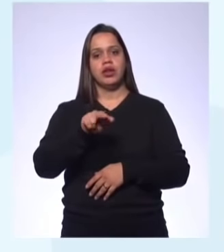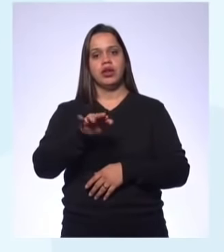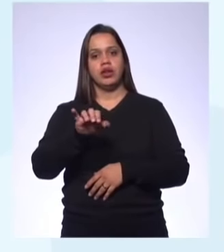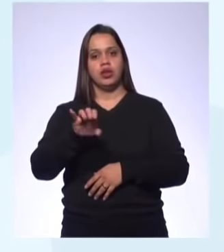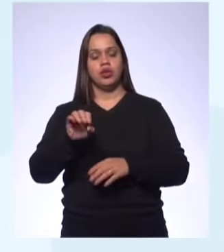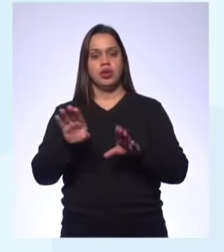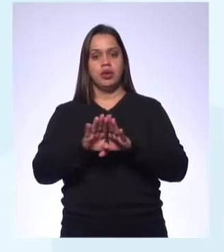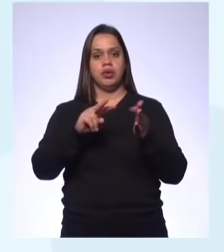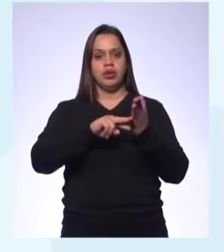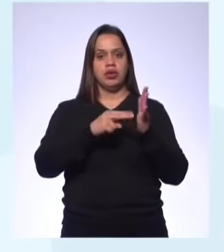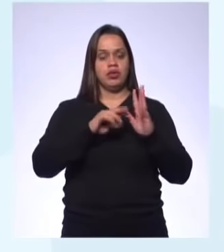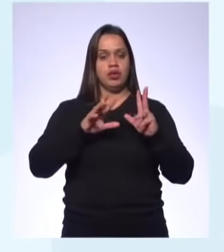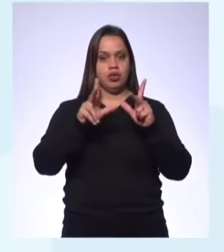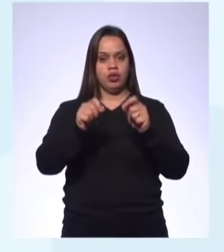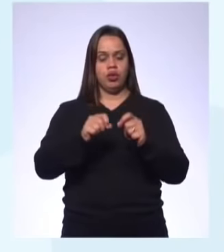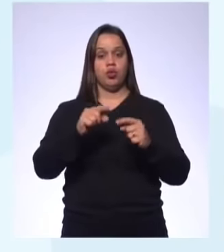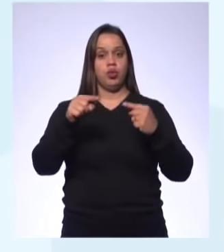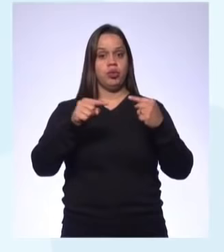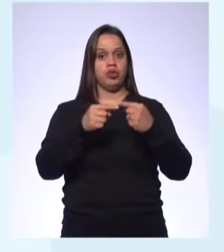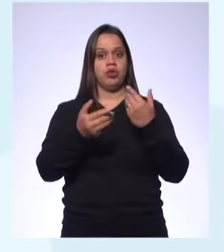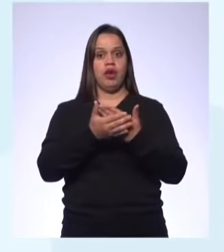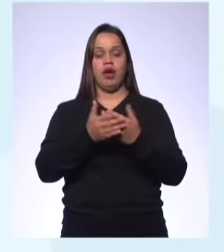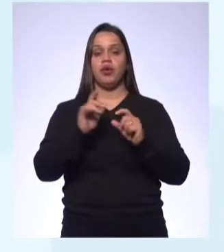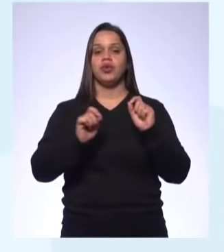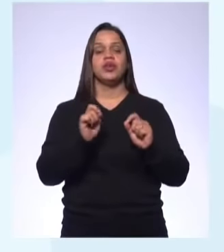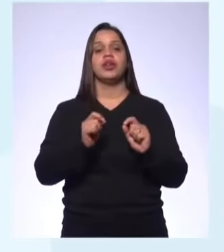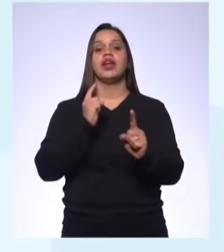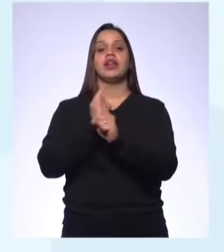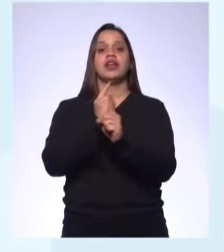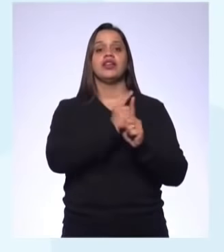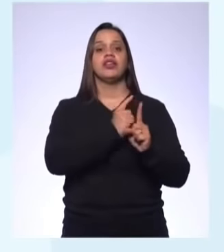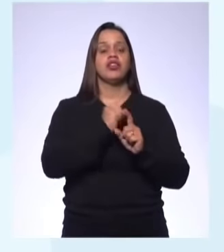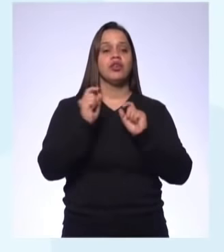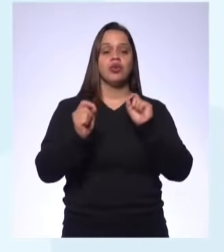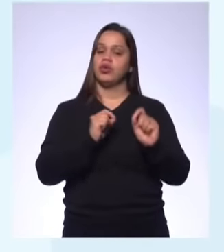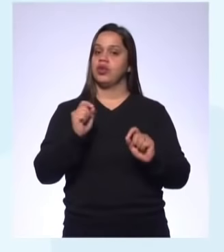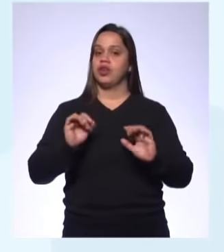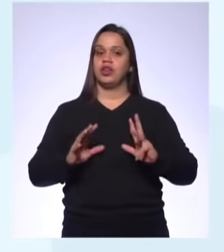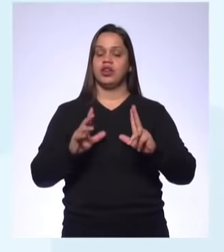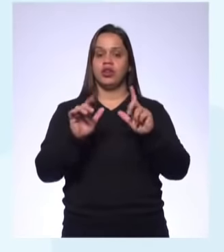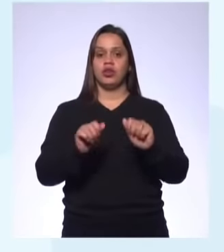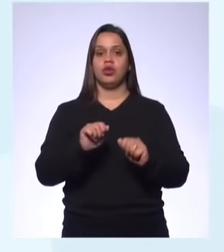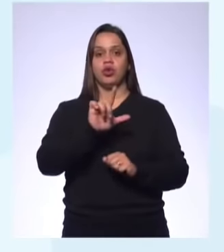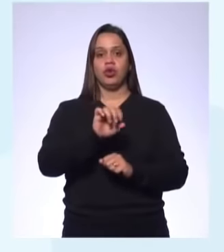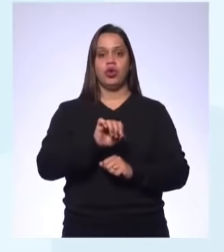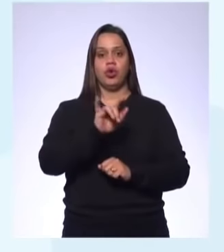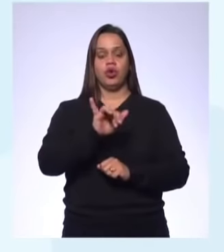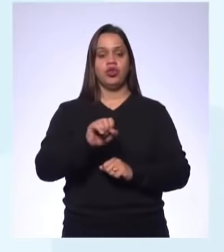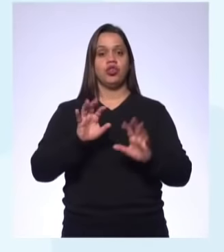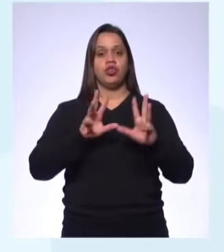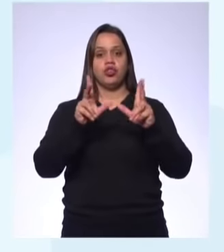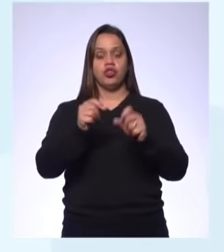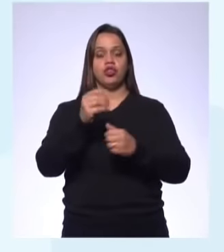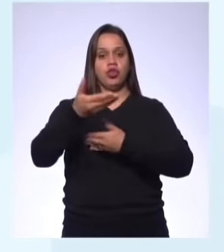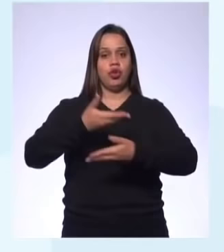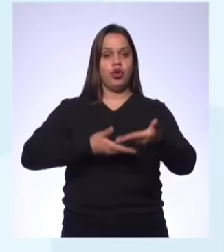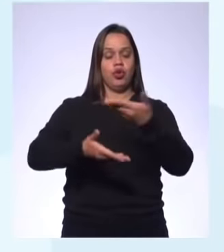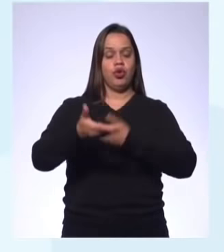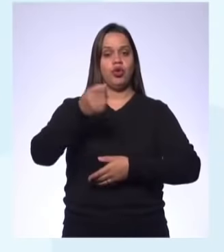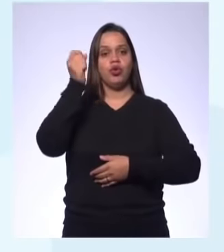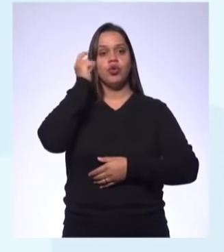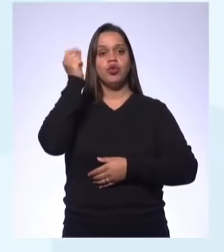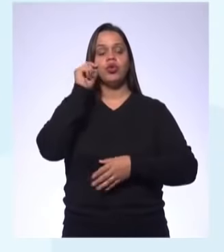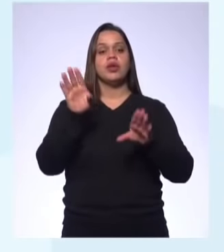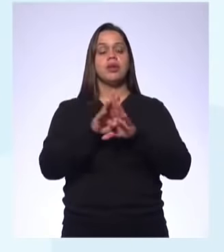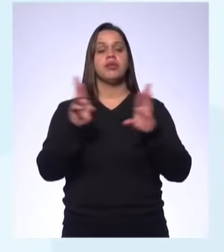significados. O objetivo da aula será identificar a lógica de intercâmbio cultural e